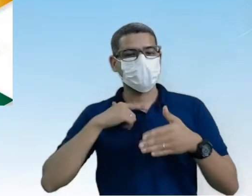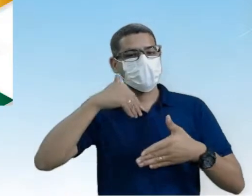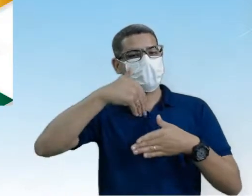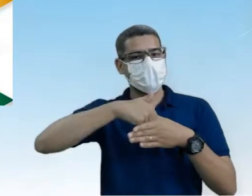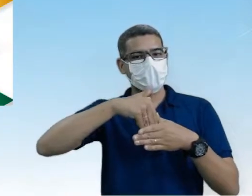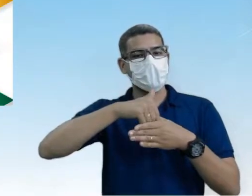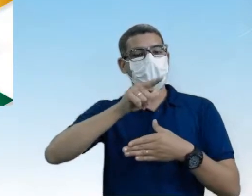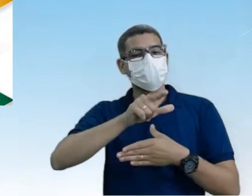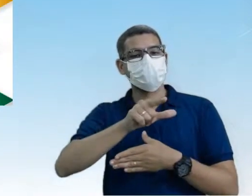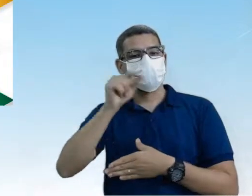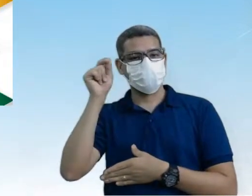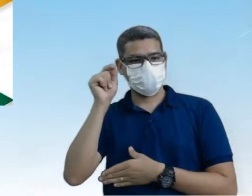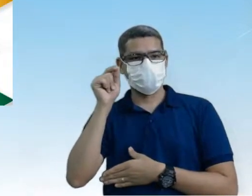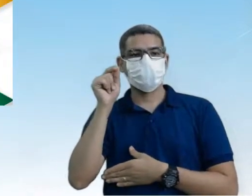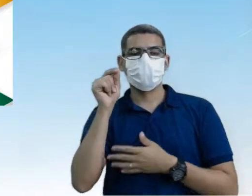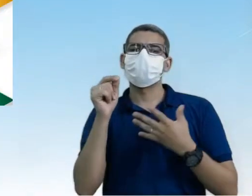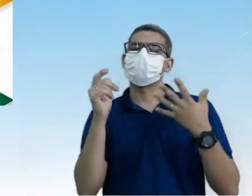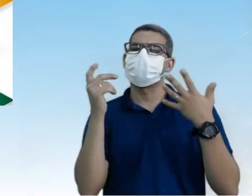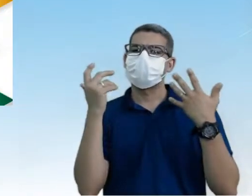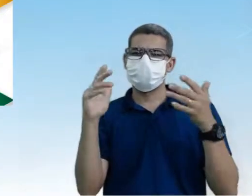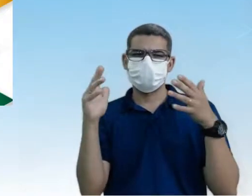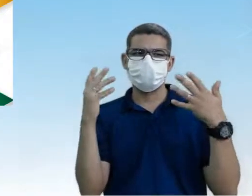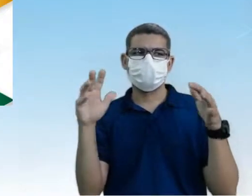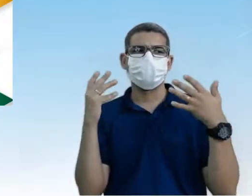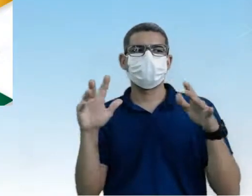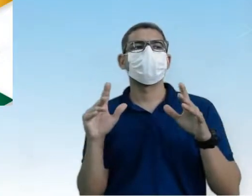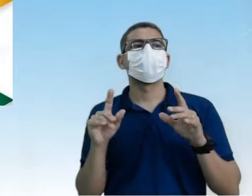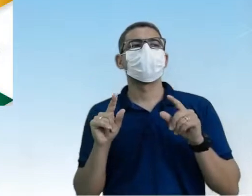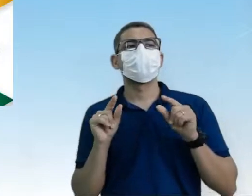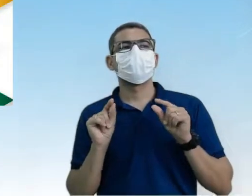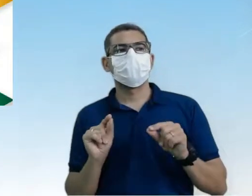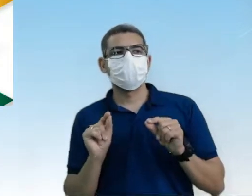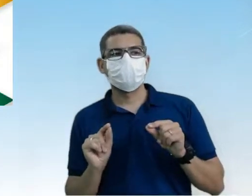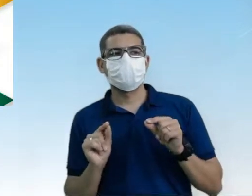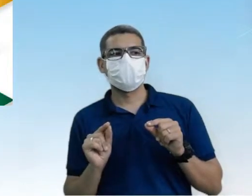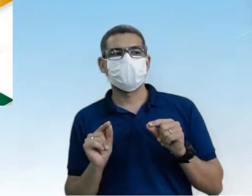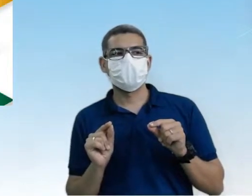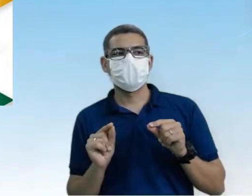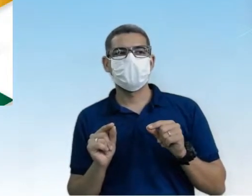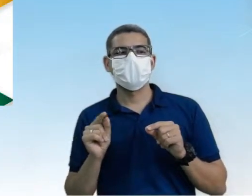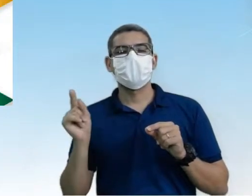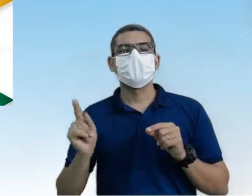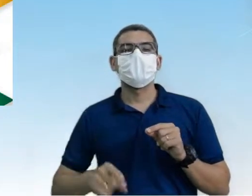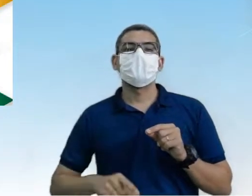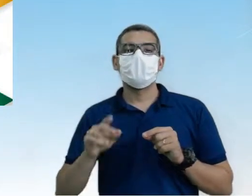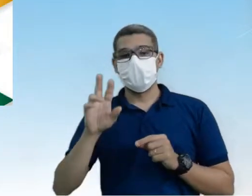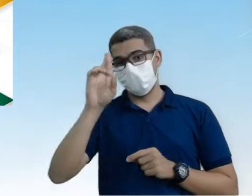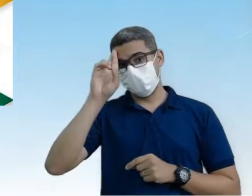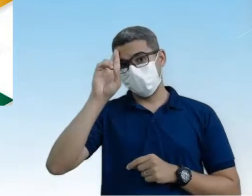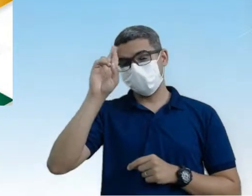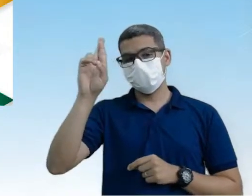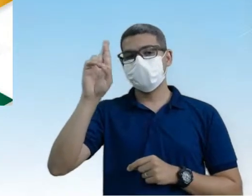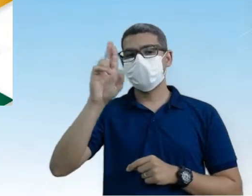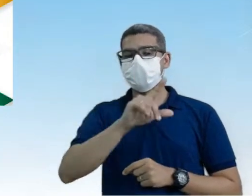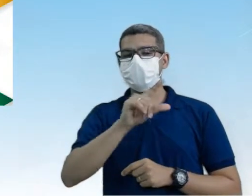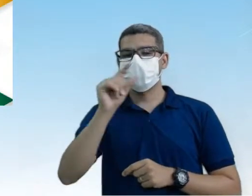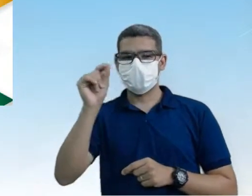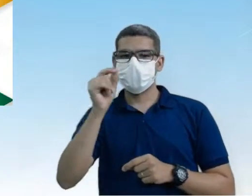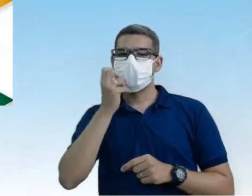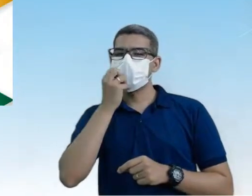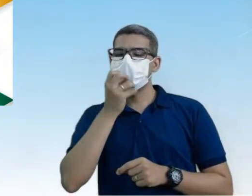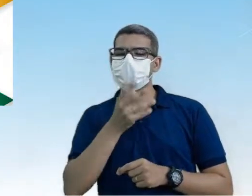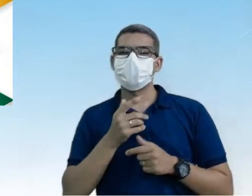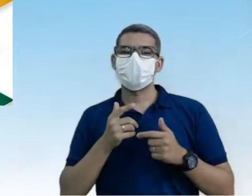e, claro, com muito mérito também, com muita dedicação, a embaixadora da boa vontade da